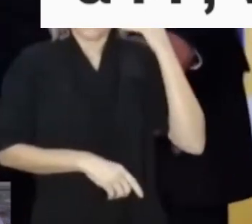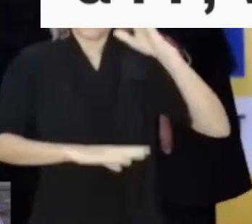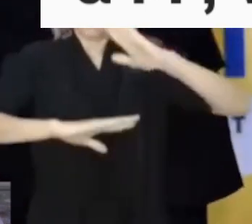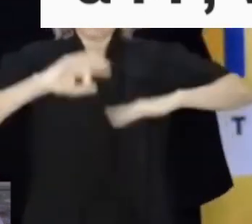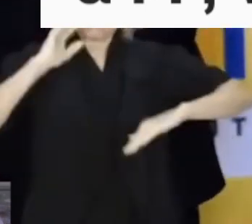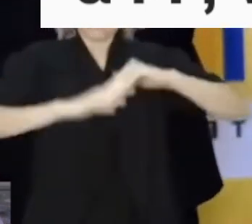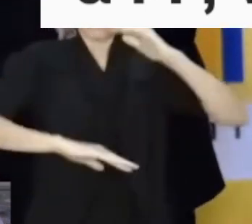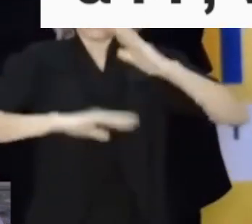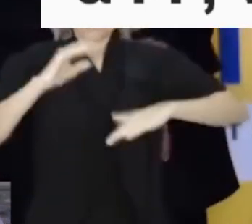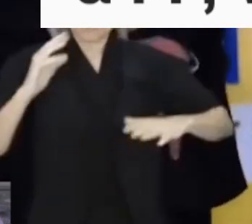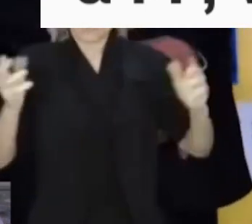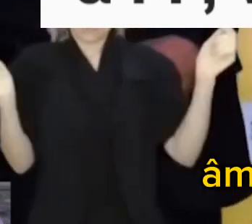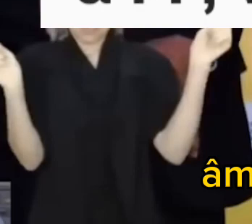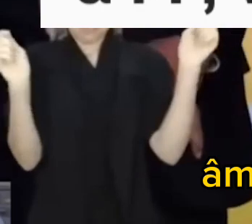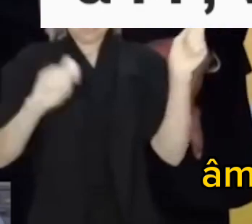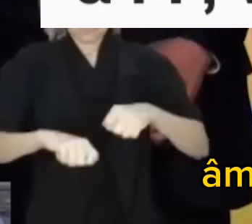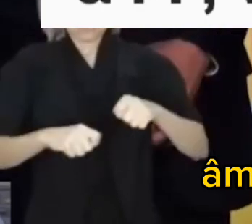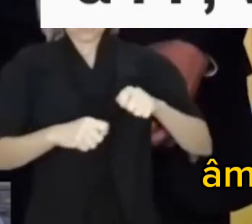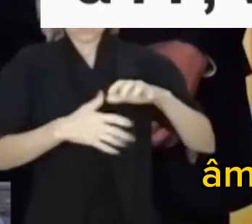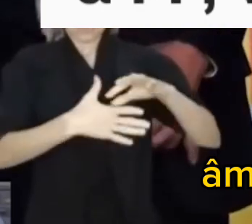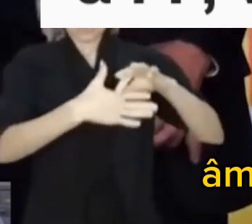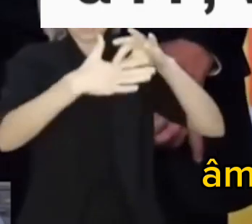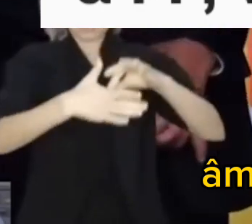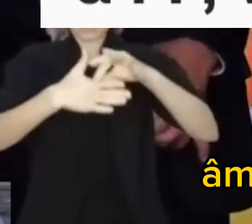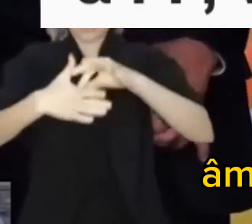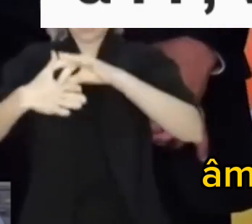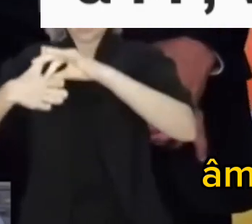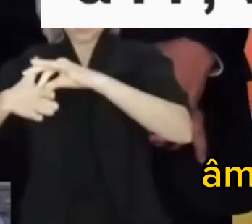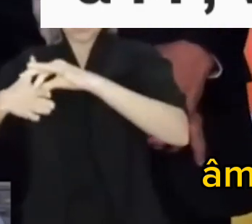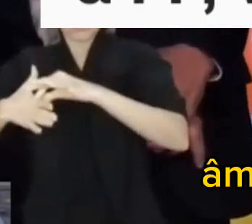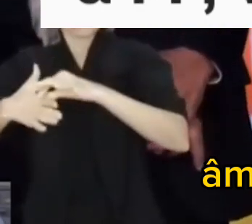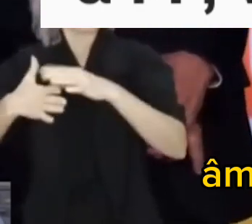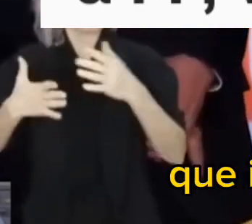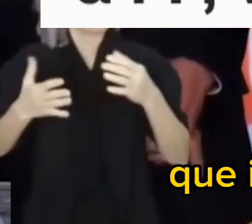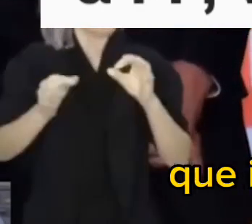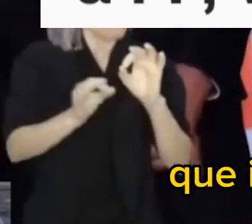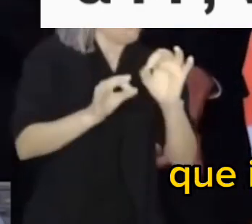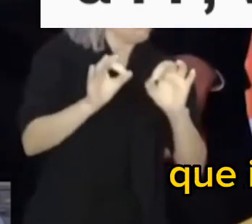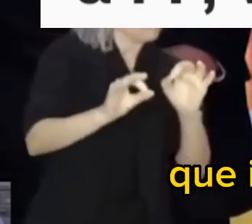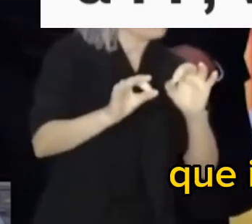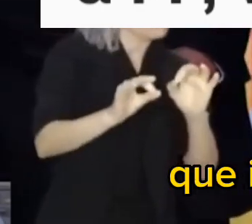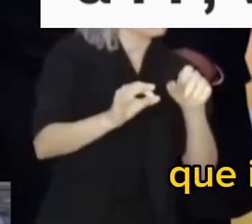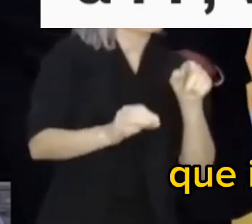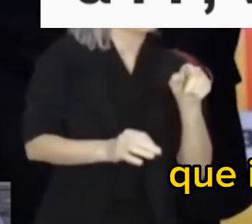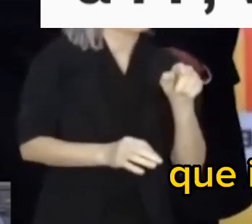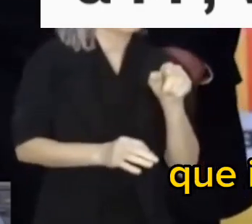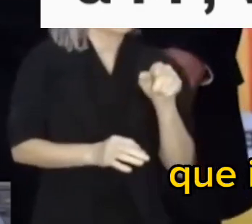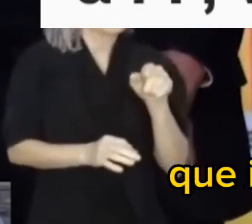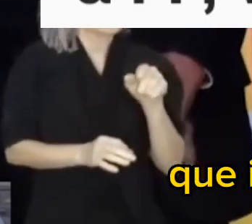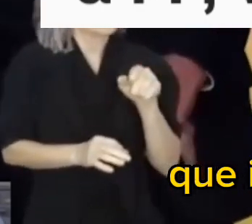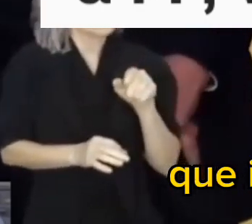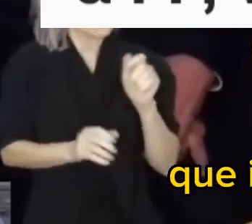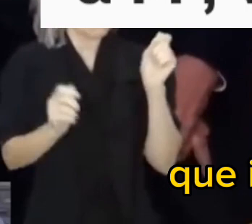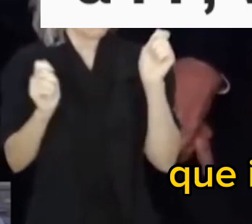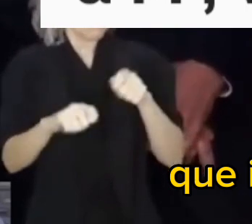O decreto foi edito no âmbito do Programa de Ação na Segurança do Governo, que inclui uma série de medidas para